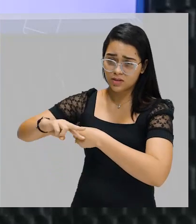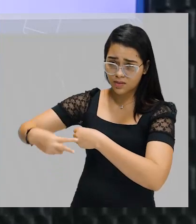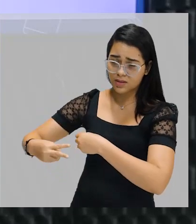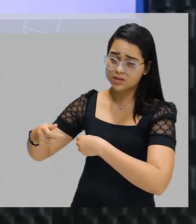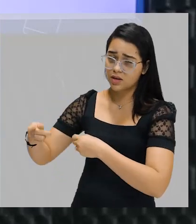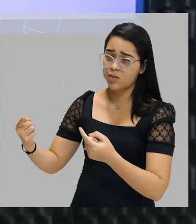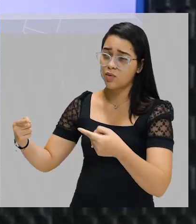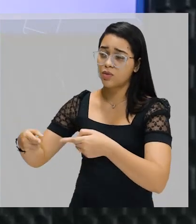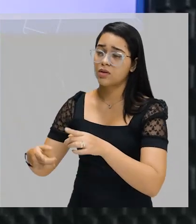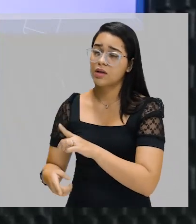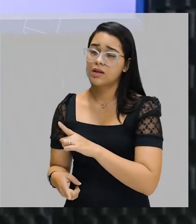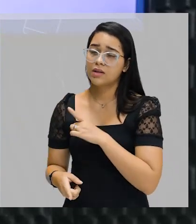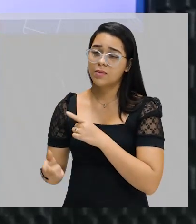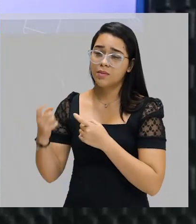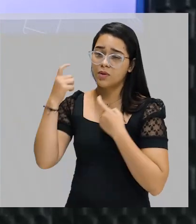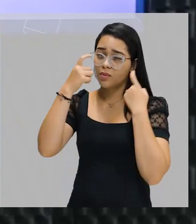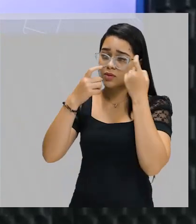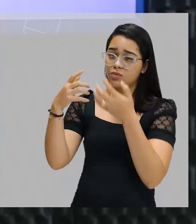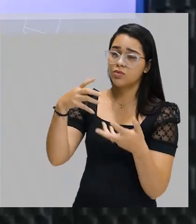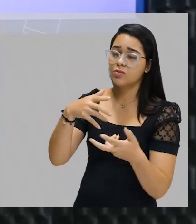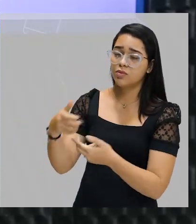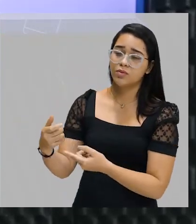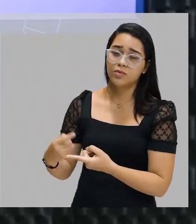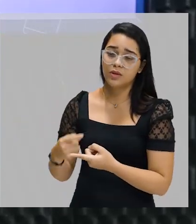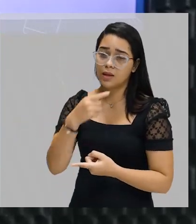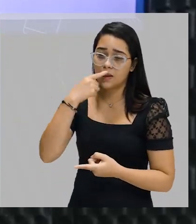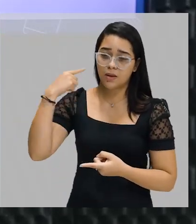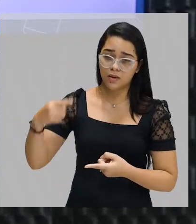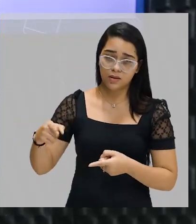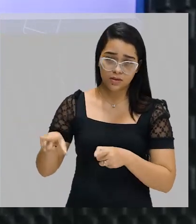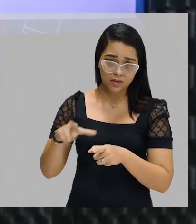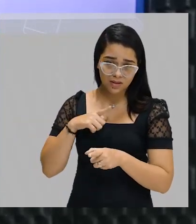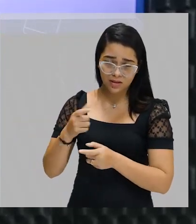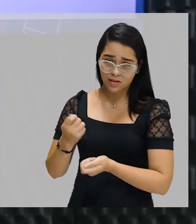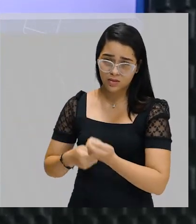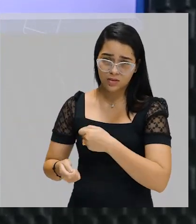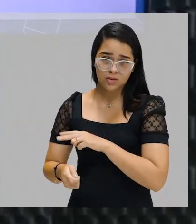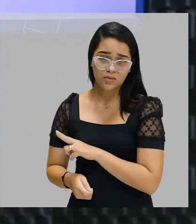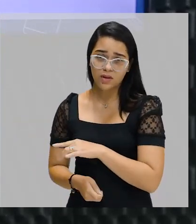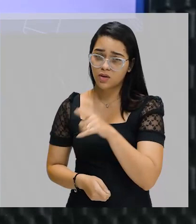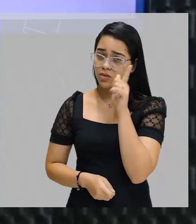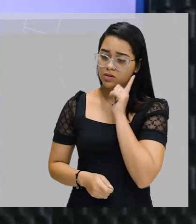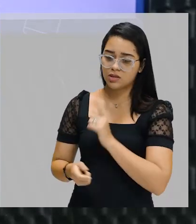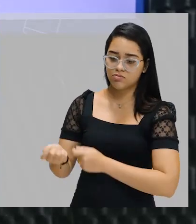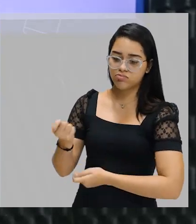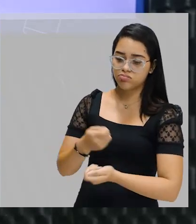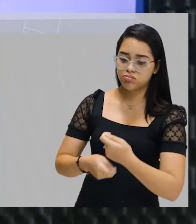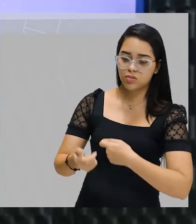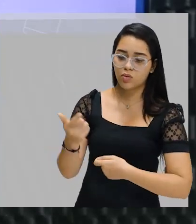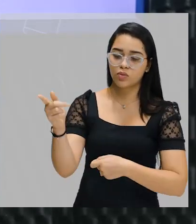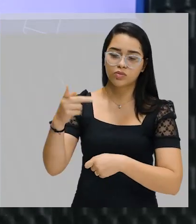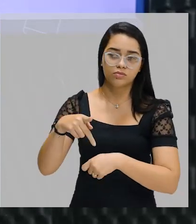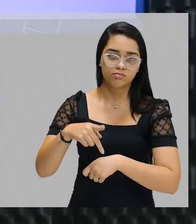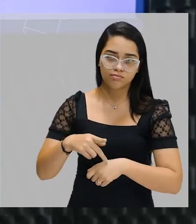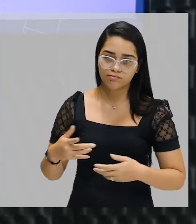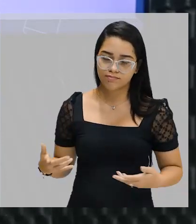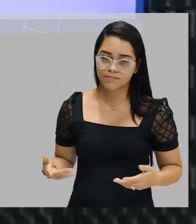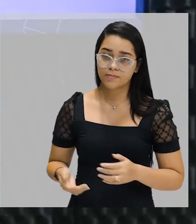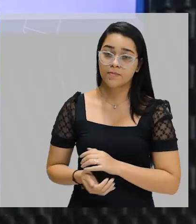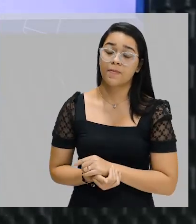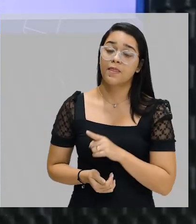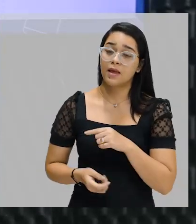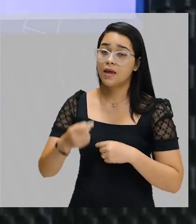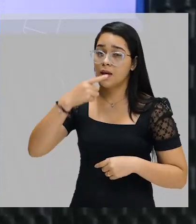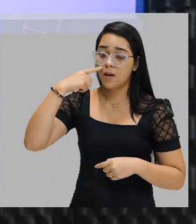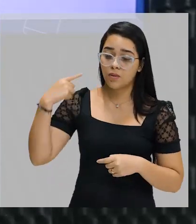uma preocupação mundial, por quê? A Rússia, com as sanções econômicas, não vai mais conseguir negociar com outros países. E a Rússia